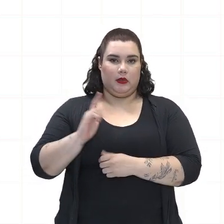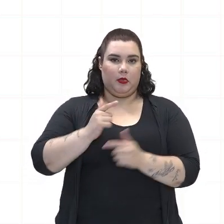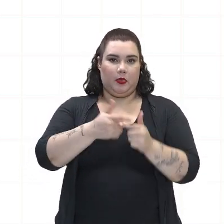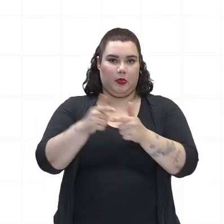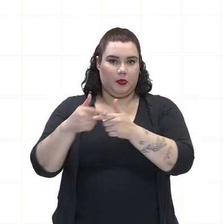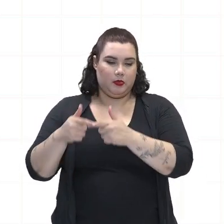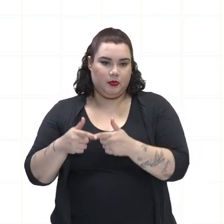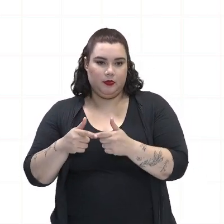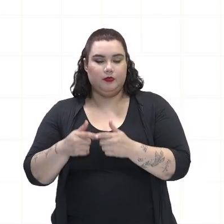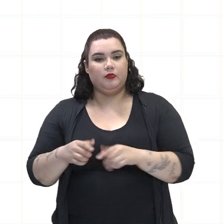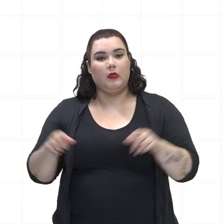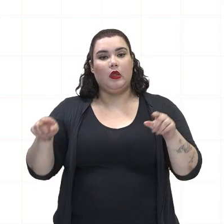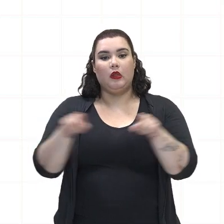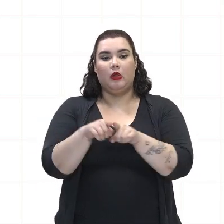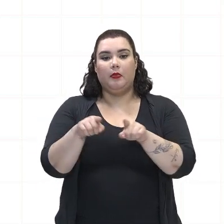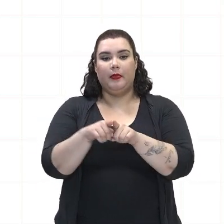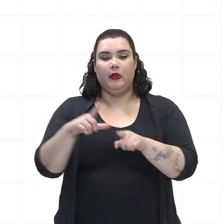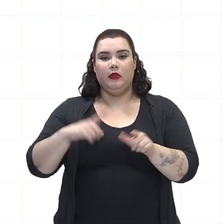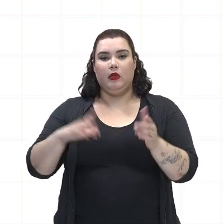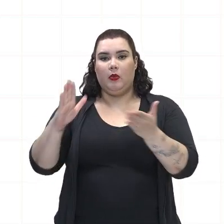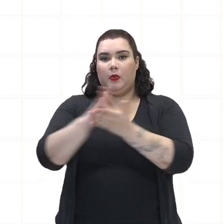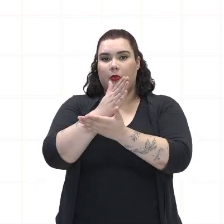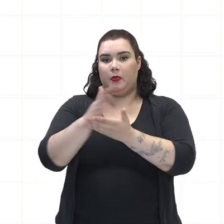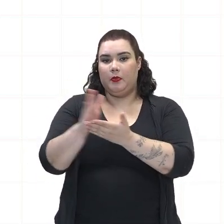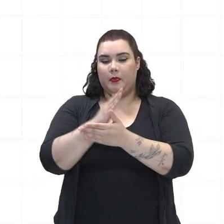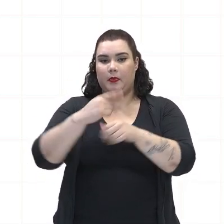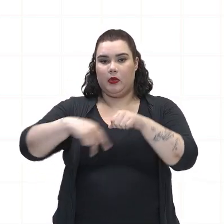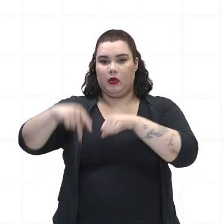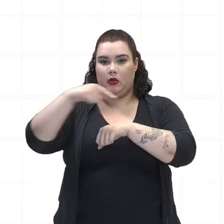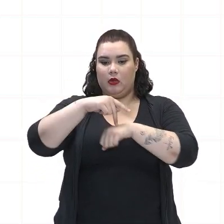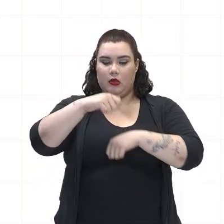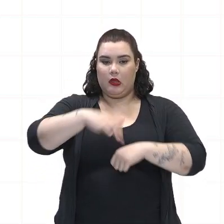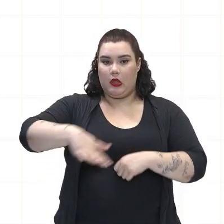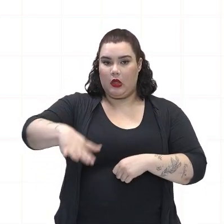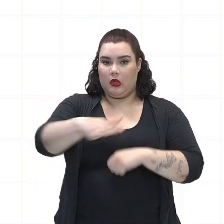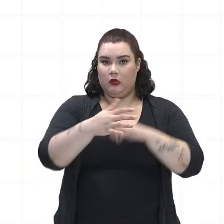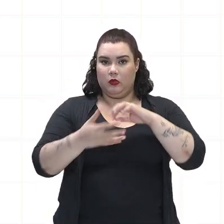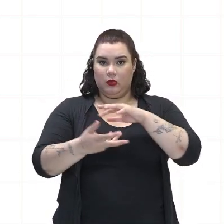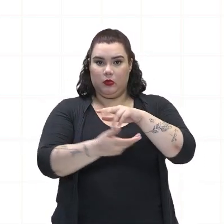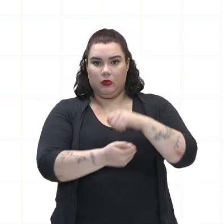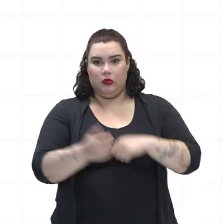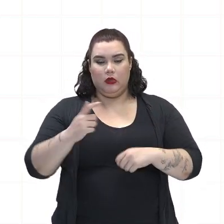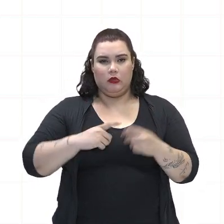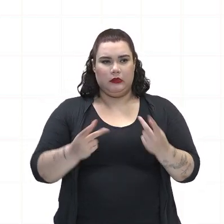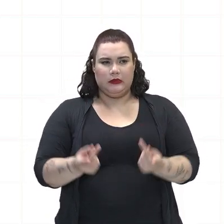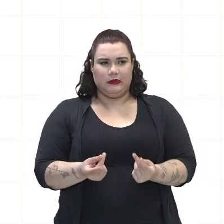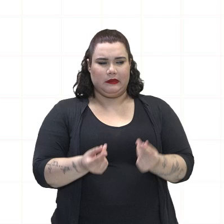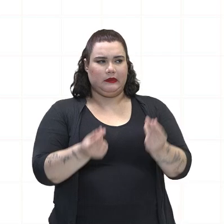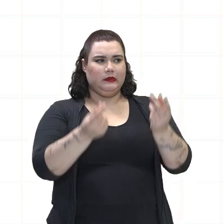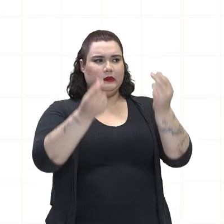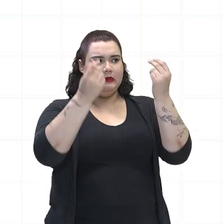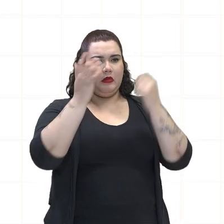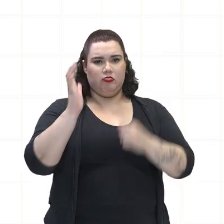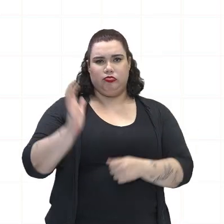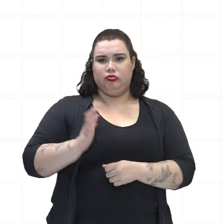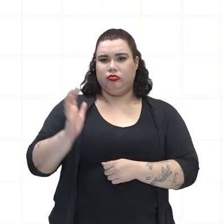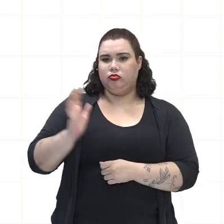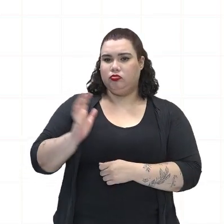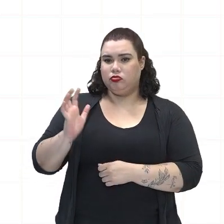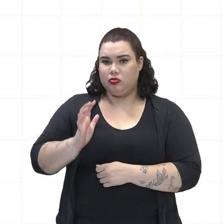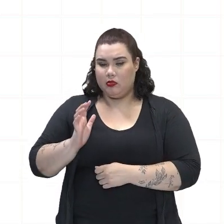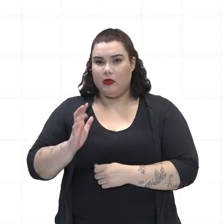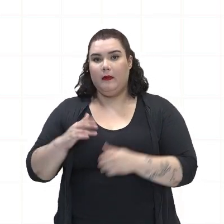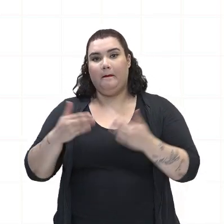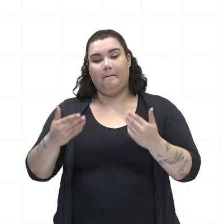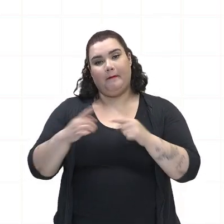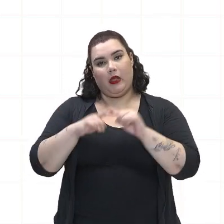E ao mesmo tempo, tem alguns países dessas áreas aí do mundo que são muito ricos, que têm muito dinheiro. E mesmo assim,